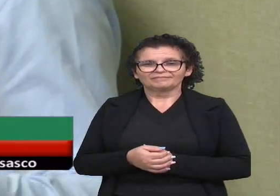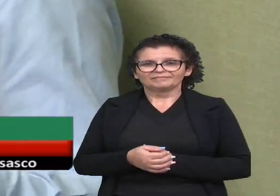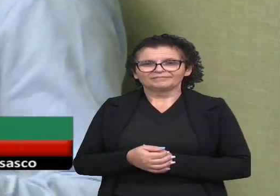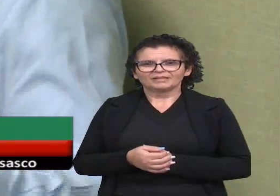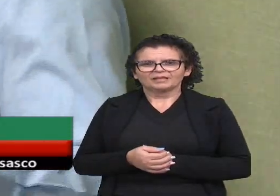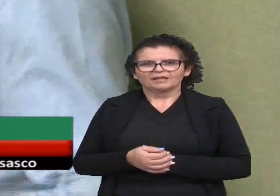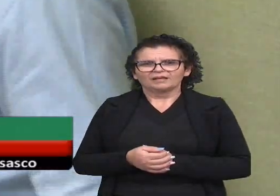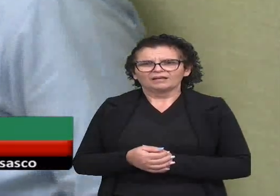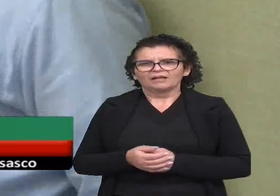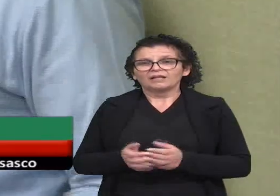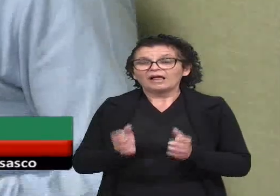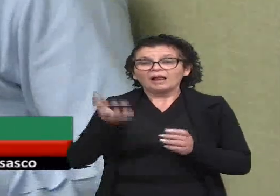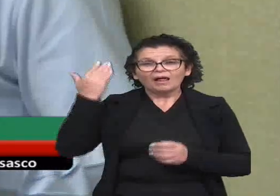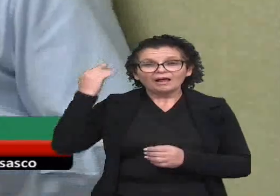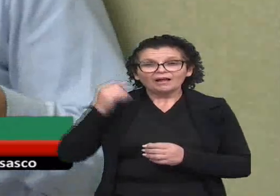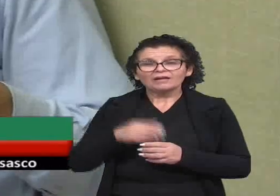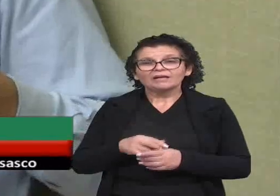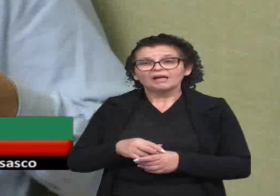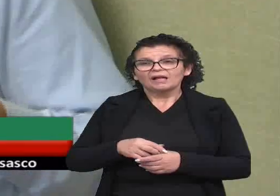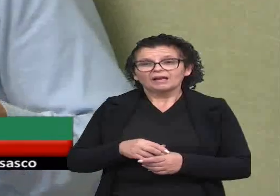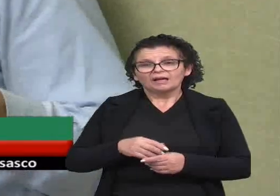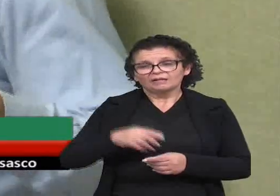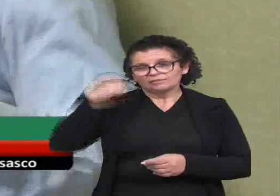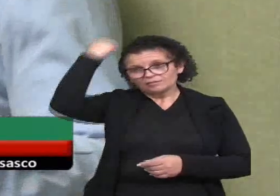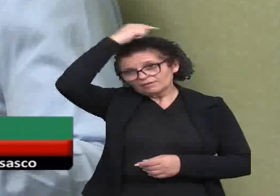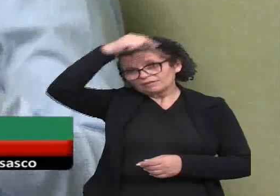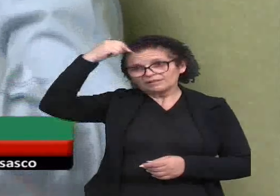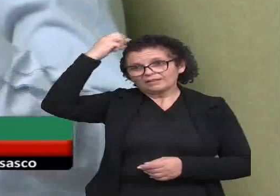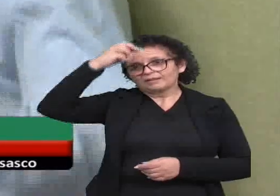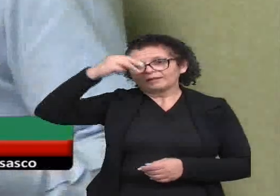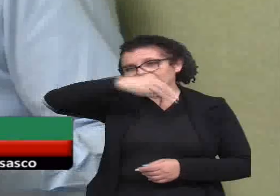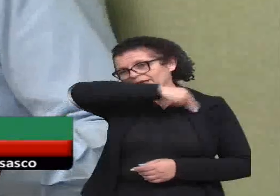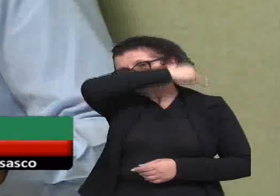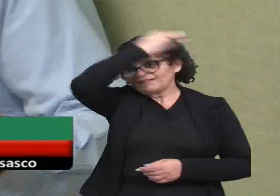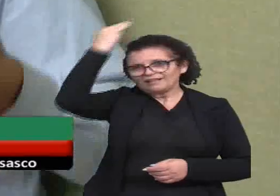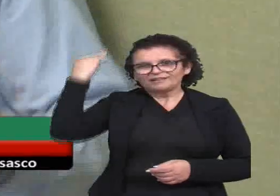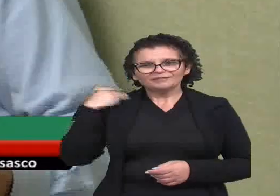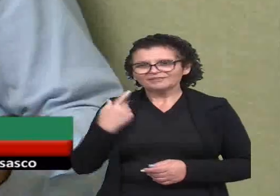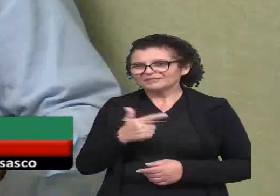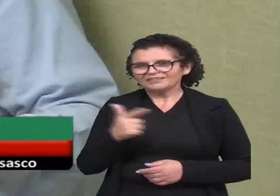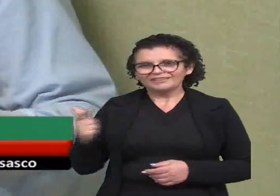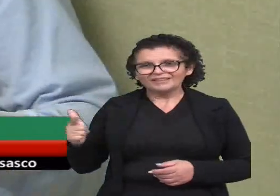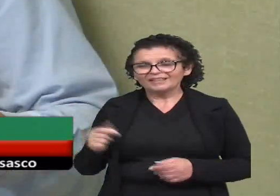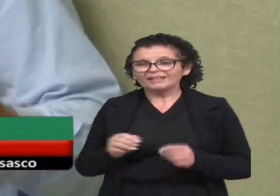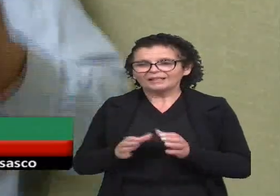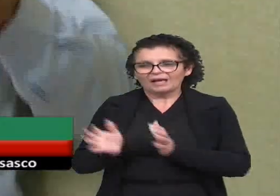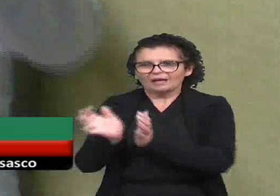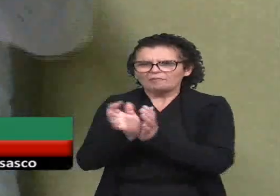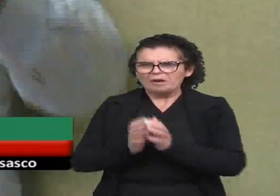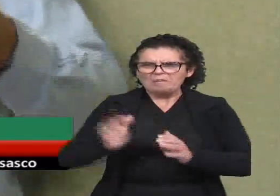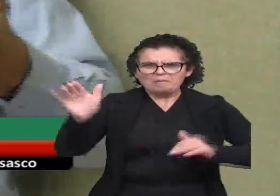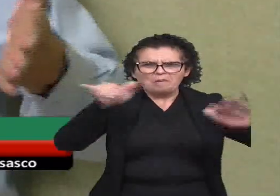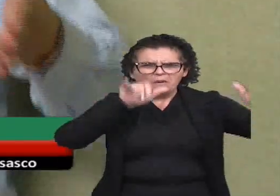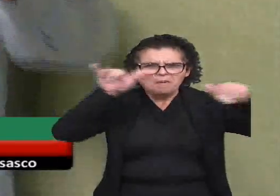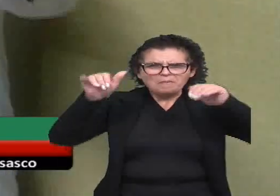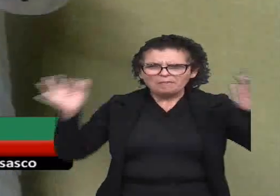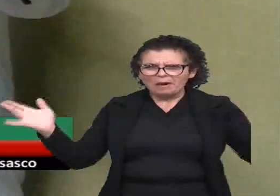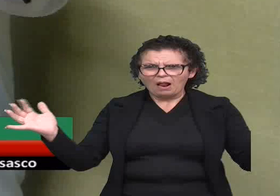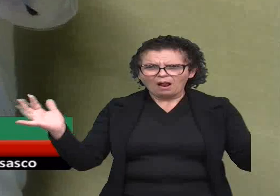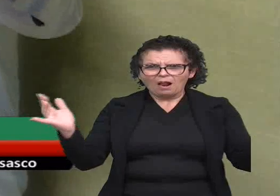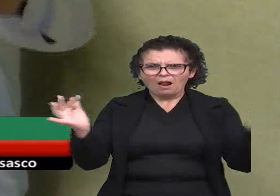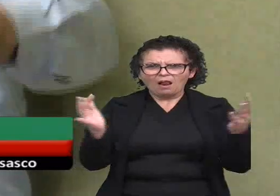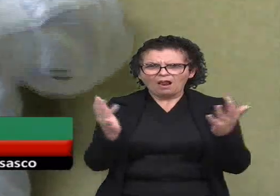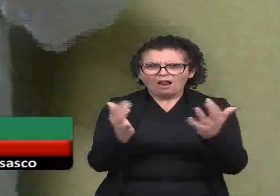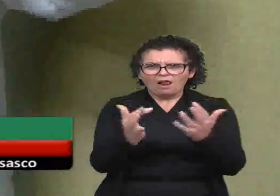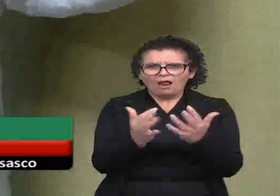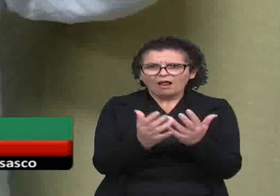Era claro, viu, Zé? Lá no Santa Maria ainda não tinha campo nessa época. Mas a gente conseguia trazer vários... Né? O Toniolo está